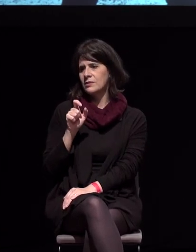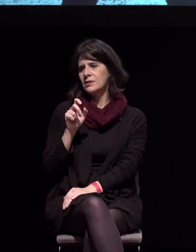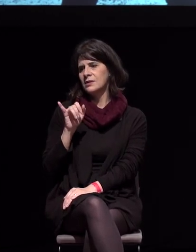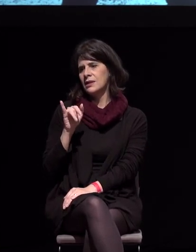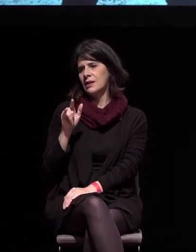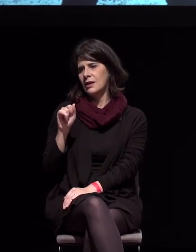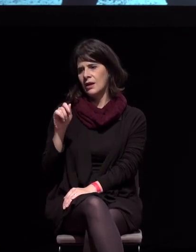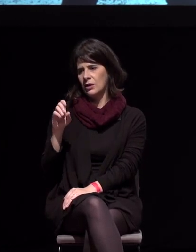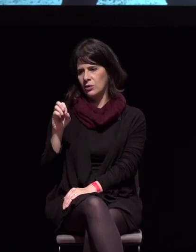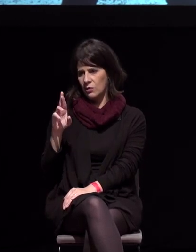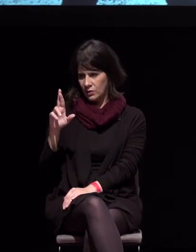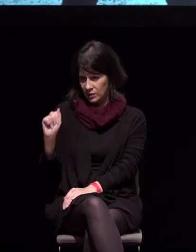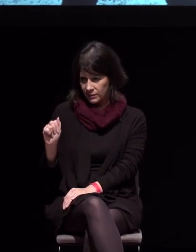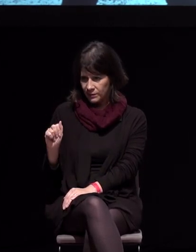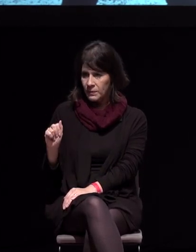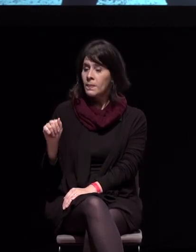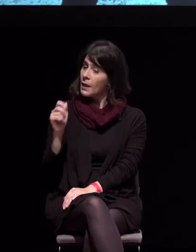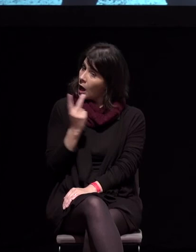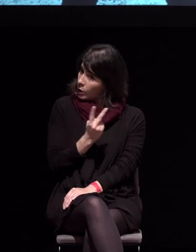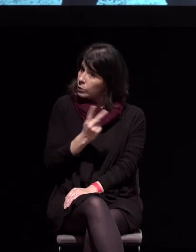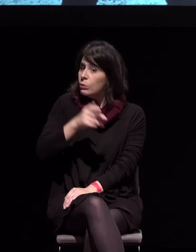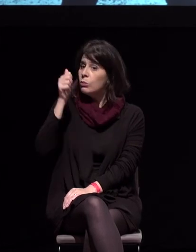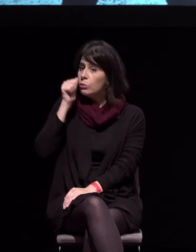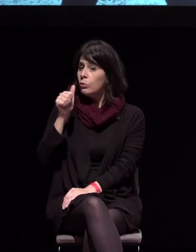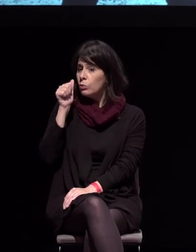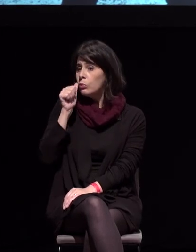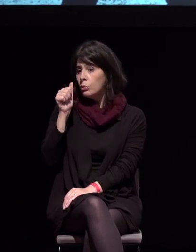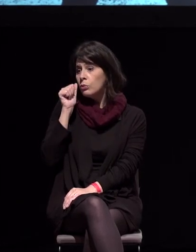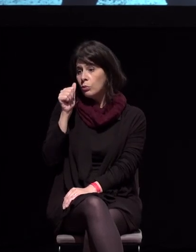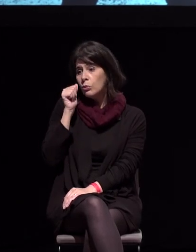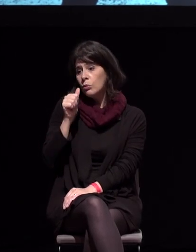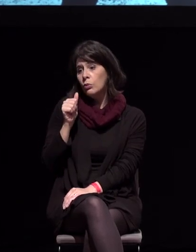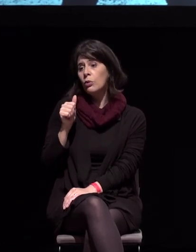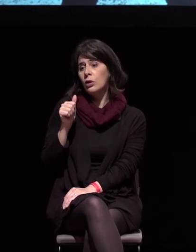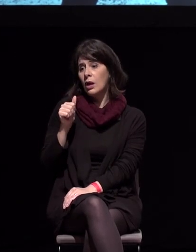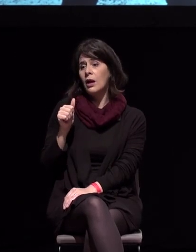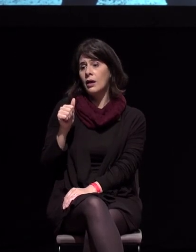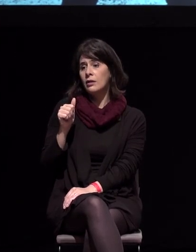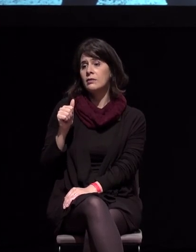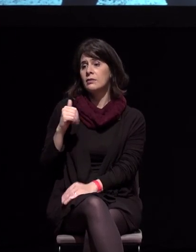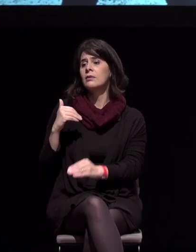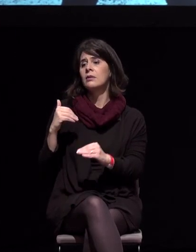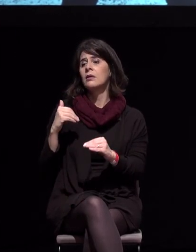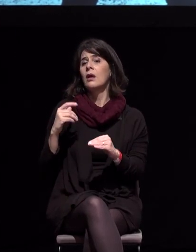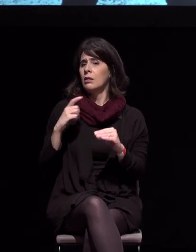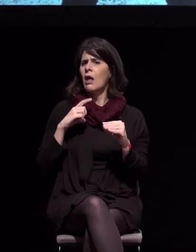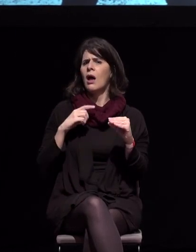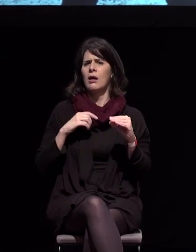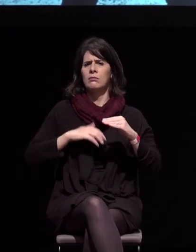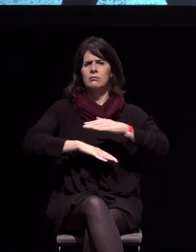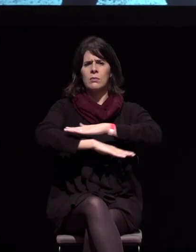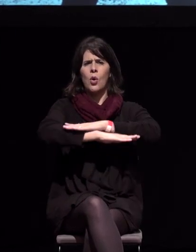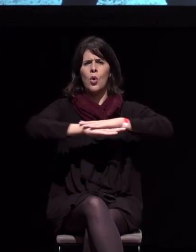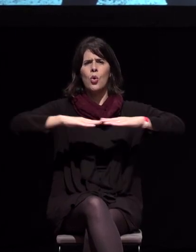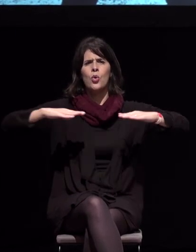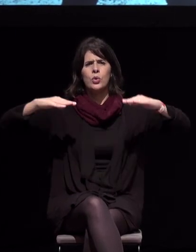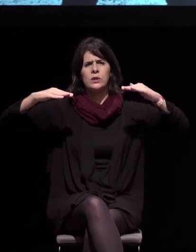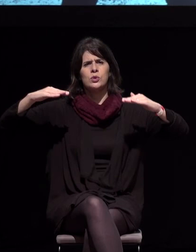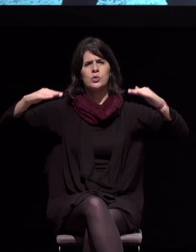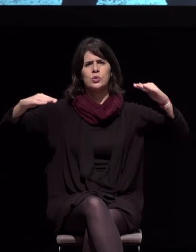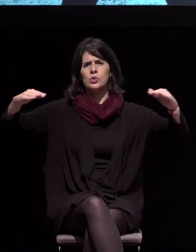Maria Auxiliadora são mulheres que estão no meu horizonte, tanto quanto as que estão aqui também como